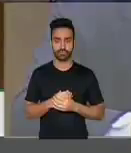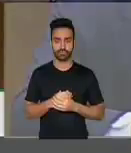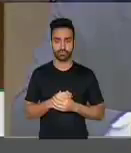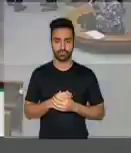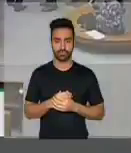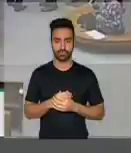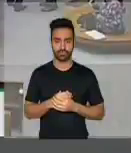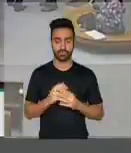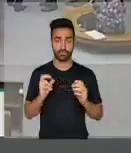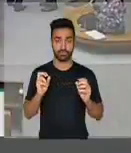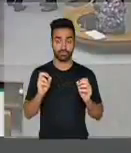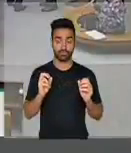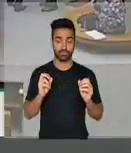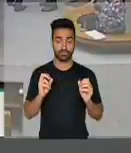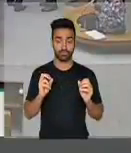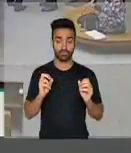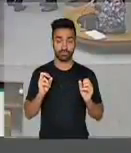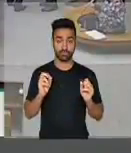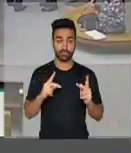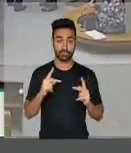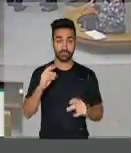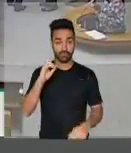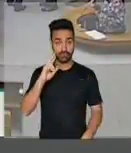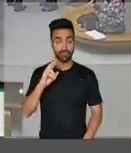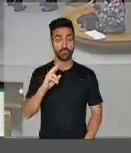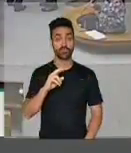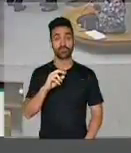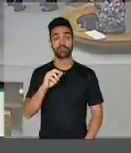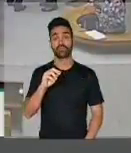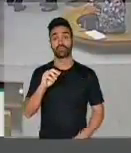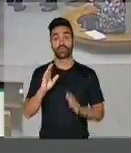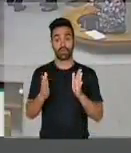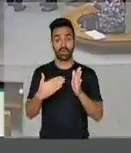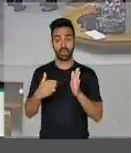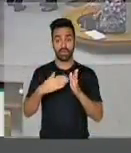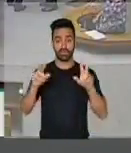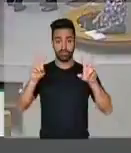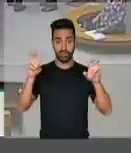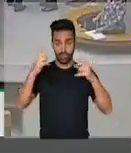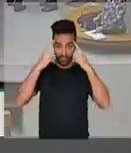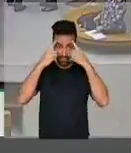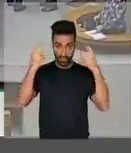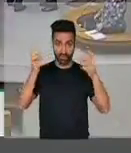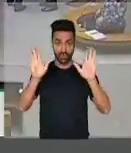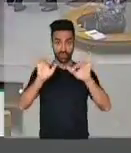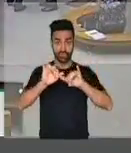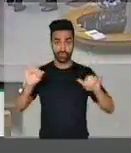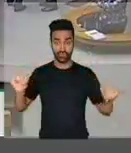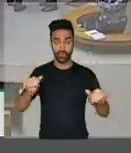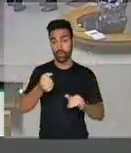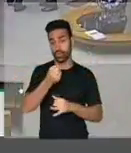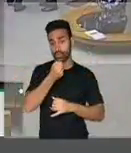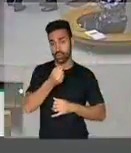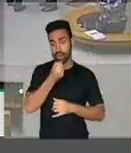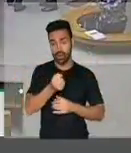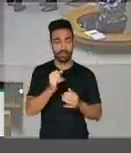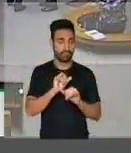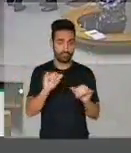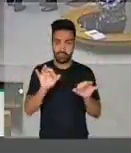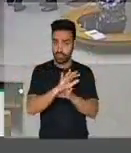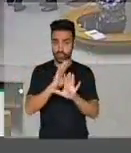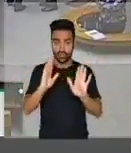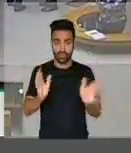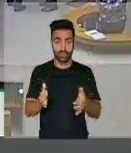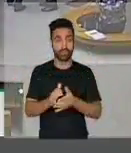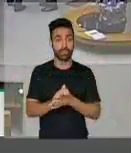Agora sou eu, muito obrigado, presidente. O Atlas da Violência, que foi publicado esses dias na grande imprensa, tem chamado a